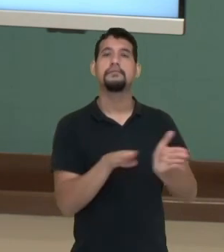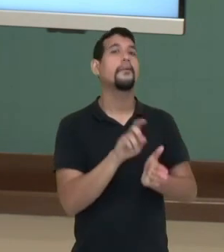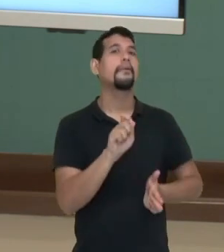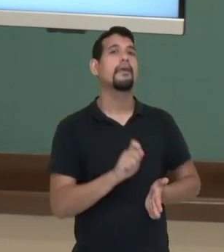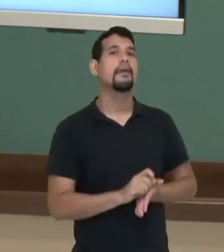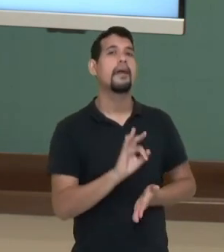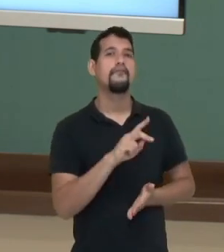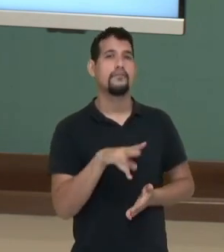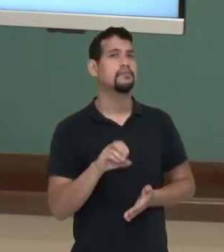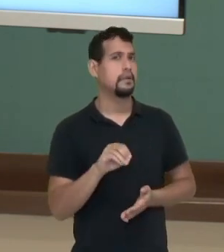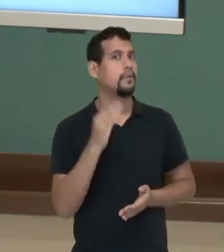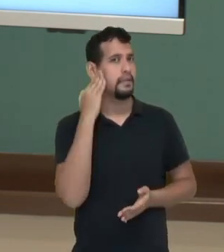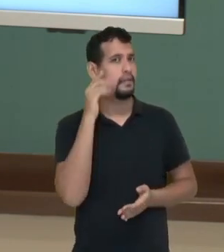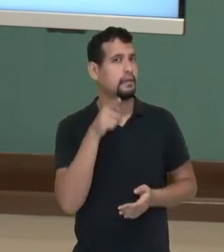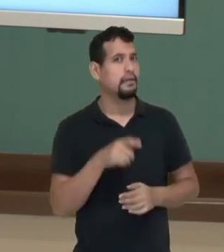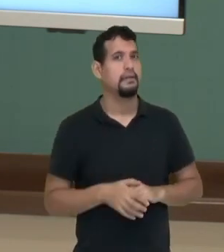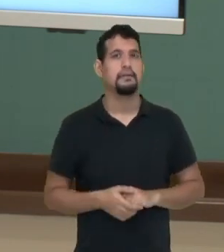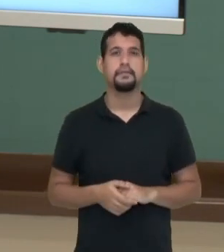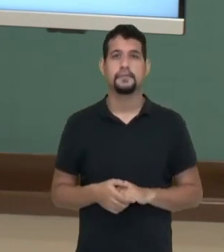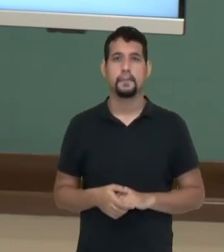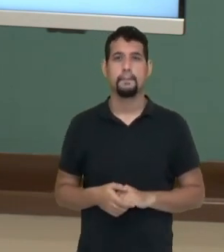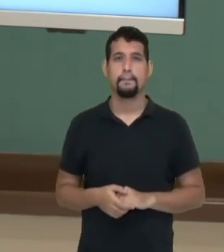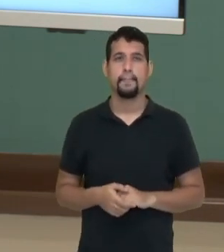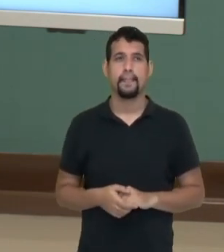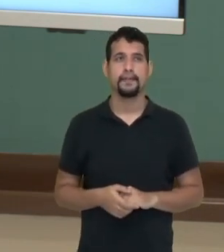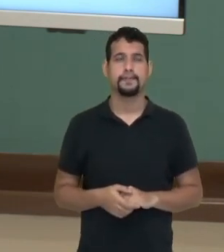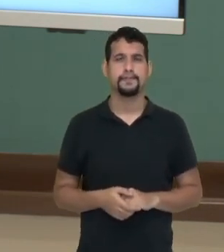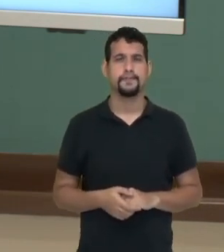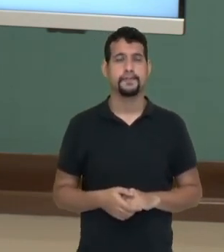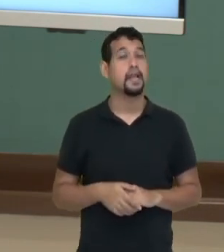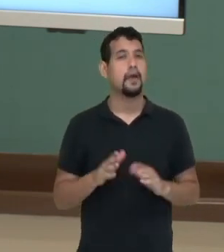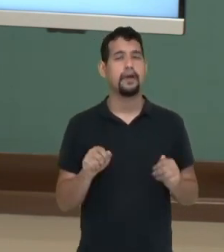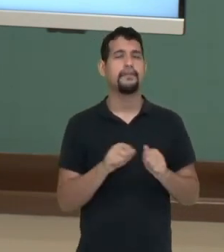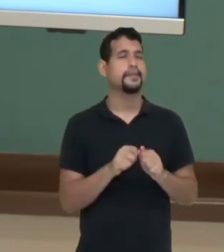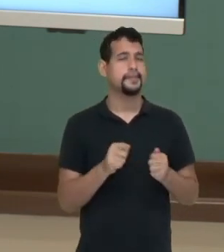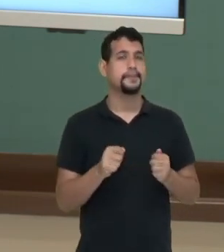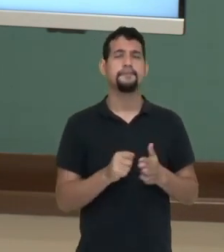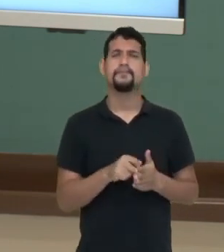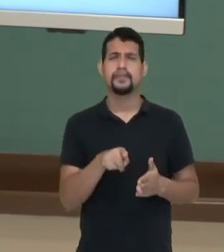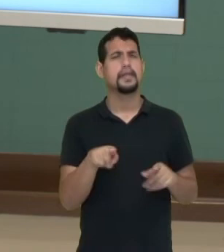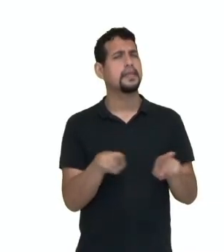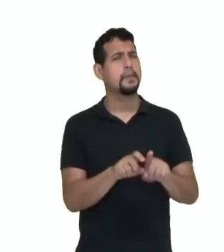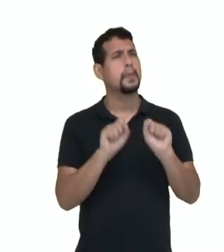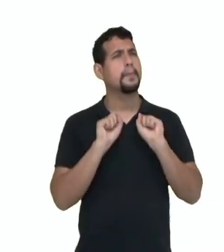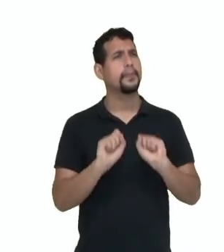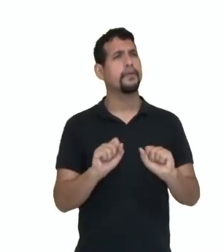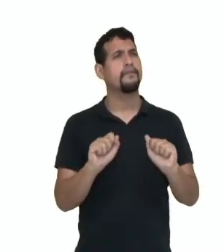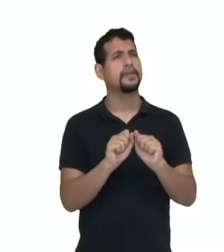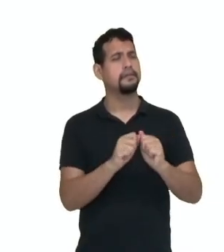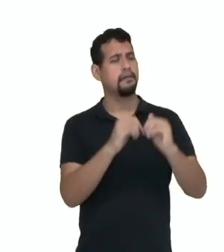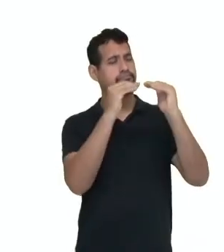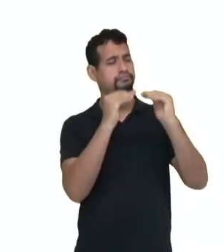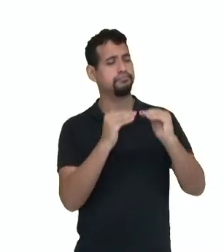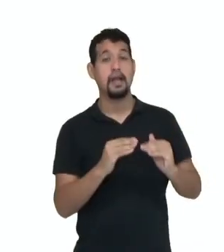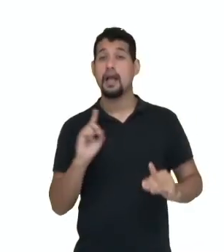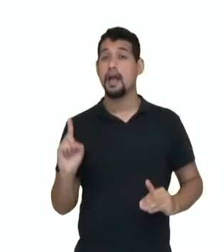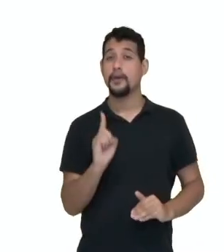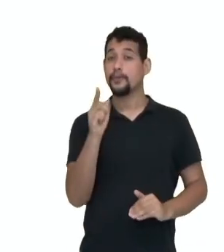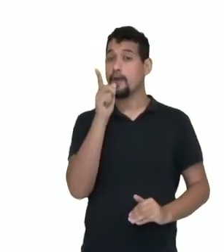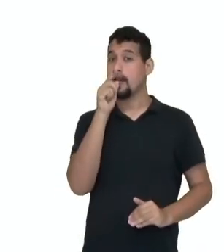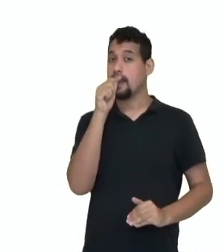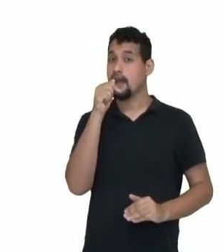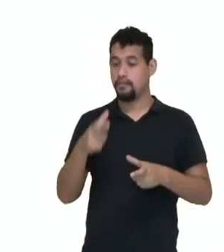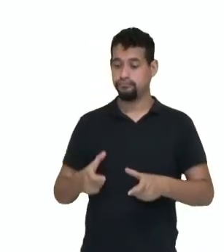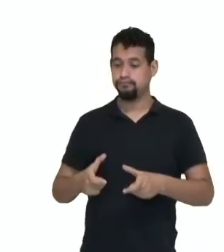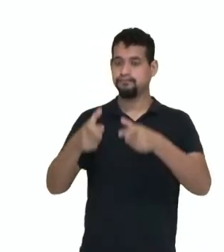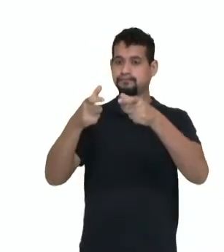na função. Tá bom? Beleza? Ok, então tá lá. Você também pode estabelecer uma relação entre a altura da água no